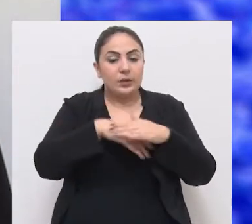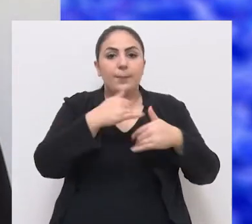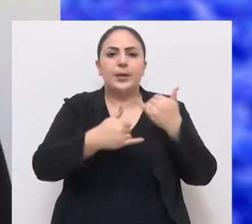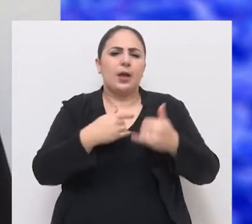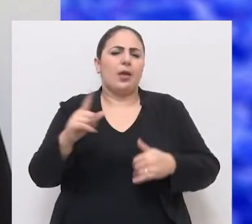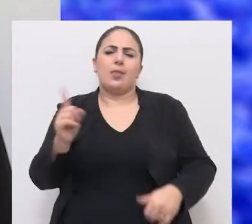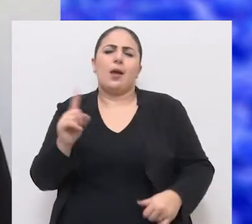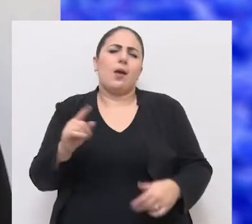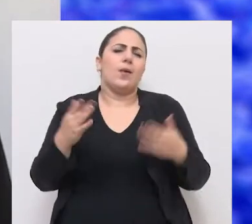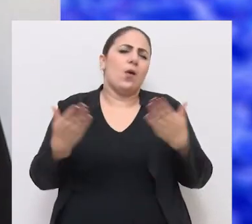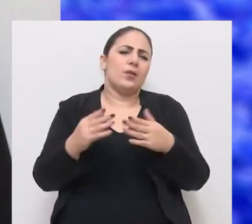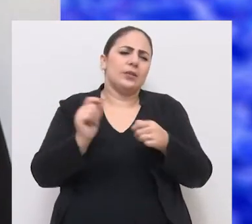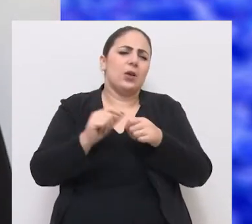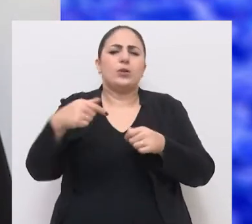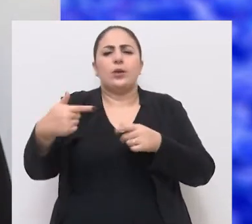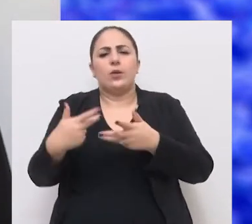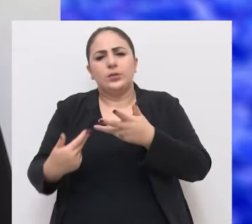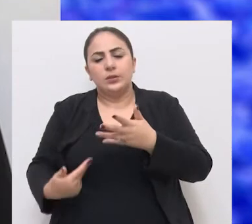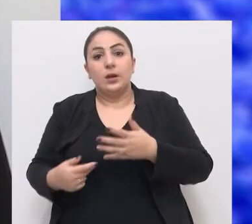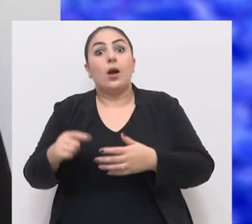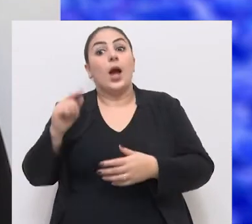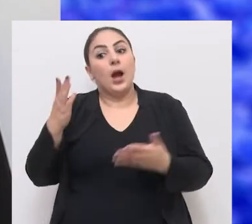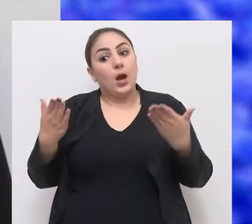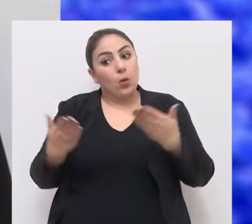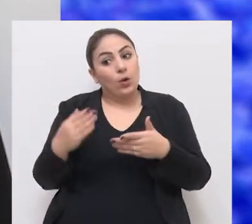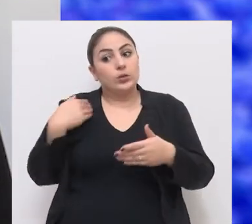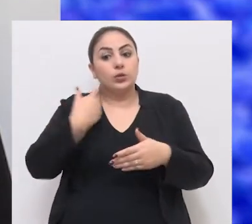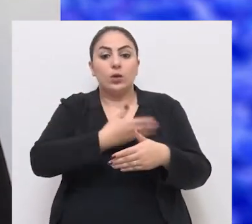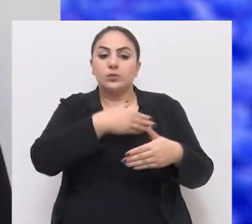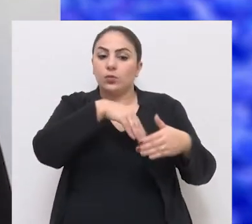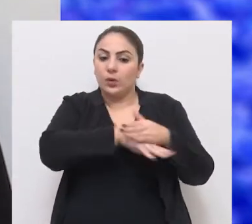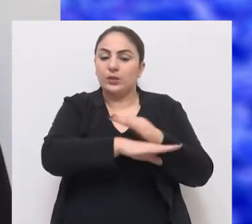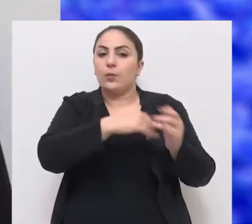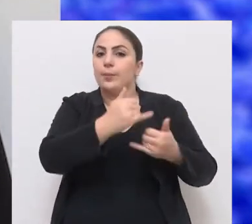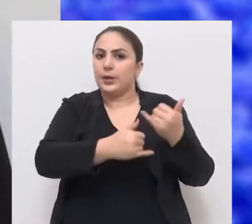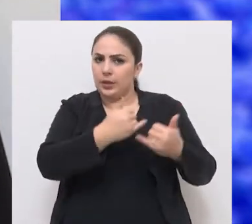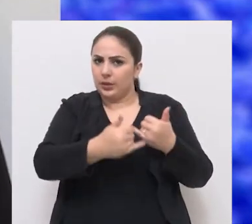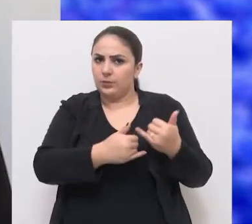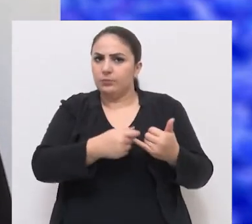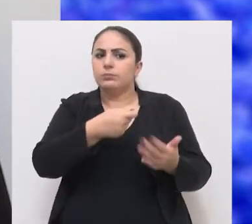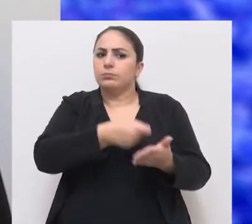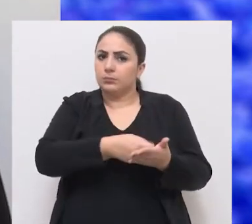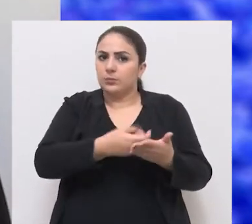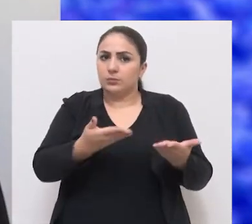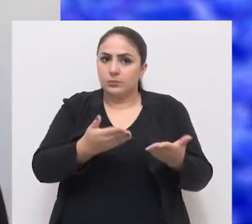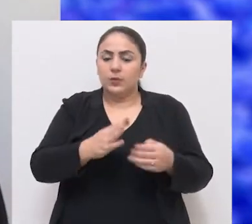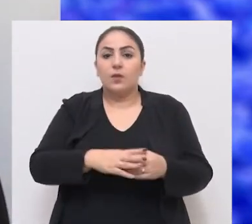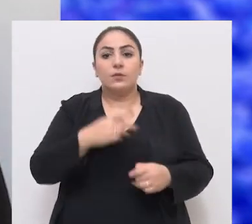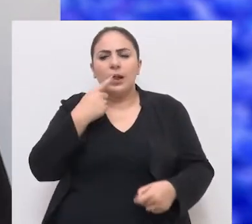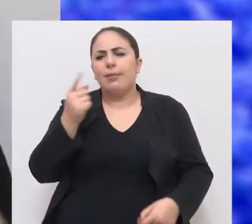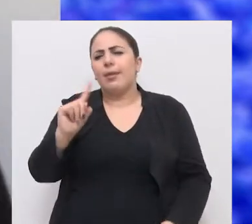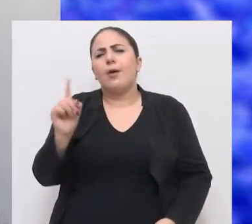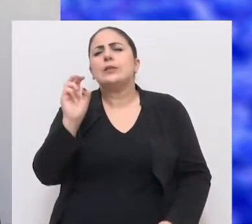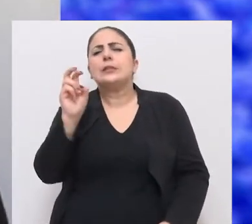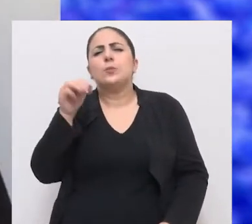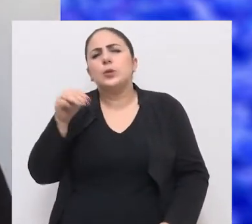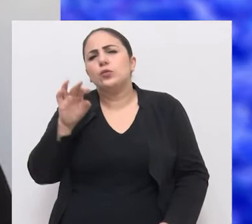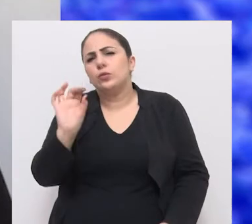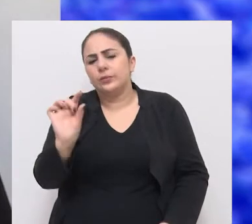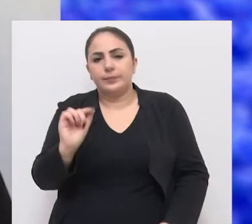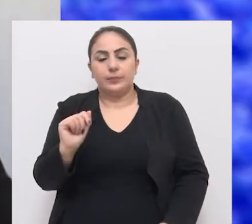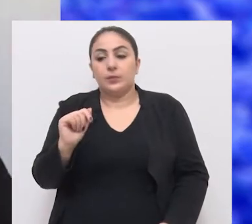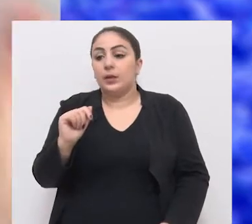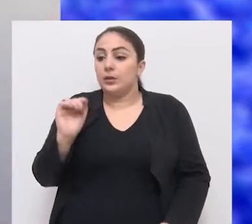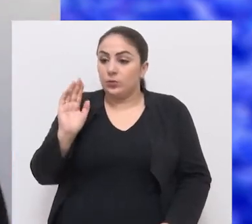os brinquedos. Ah, não, mas agora eu quero fazer tal coisa, tal coisa, tal coisa. Filho, agora nós vamos guardar os brinquedos. Tem que ser firme. Se o filho dizer, não, mais 5